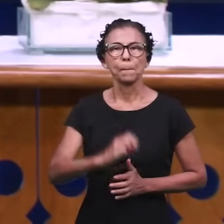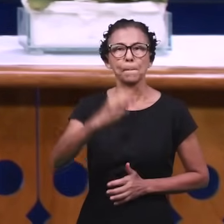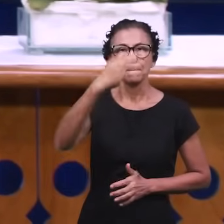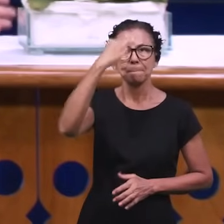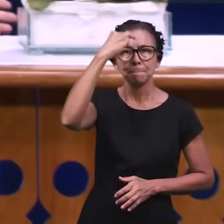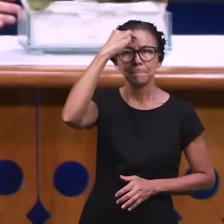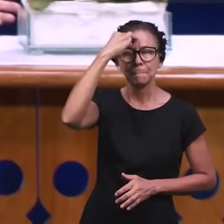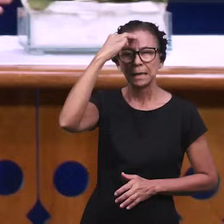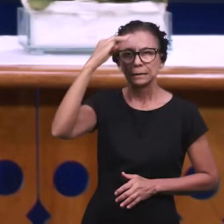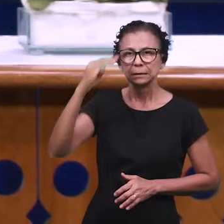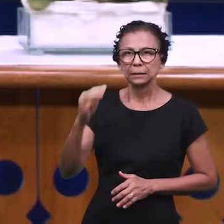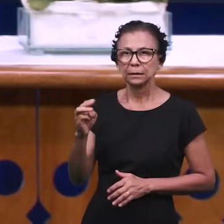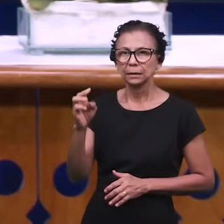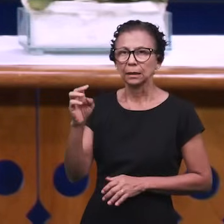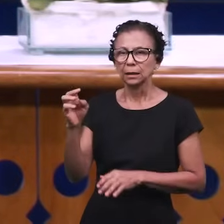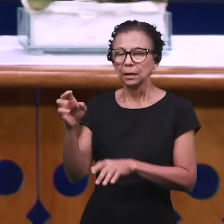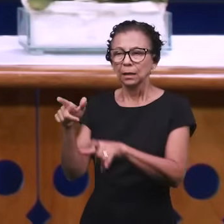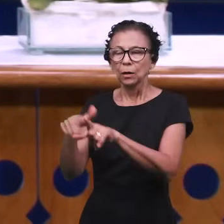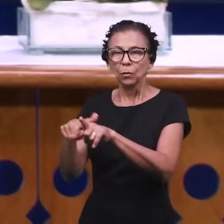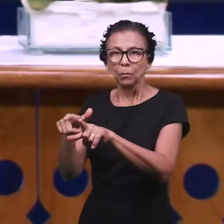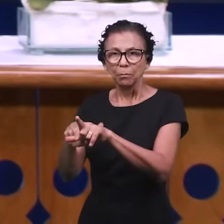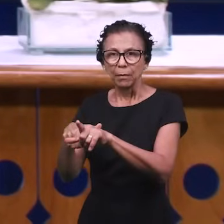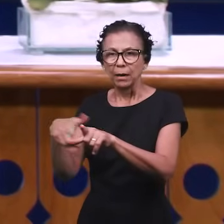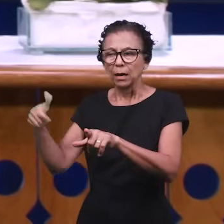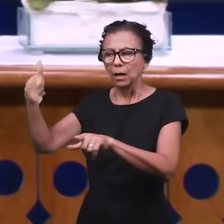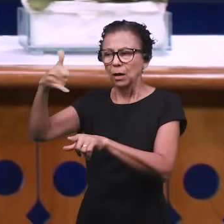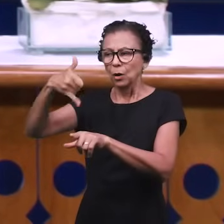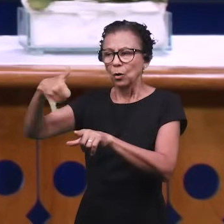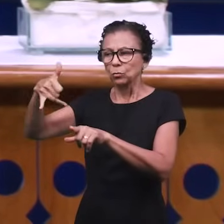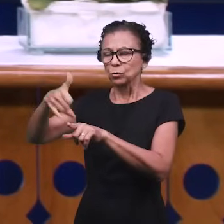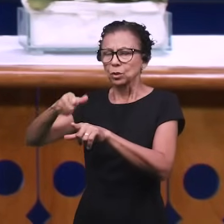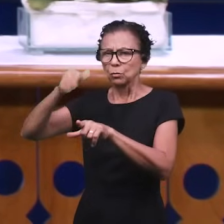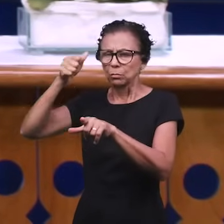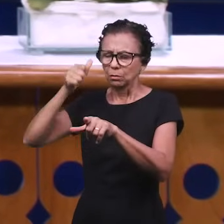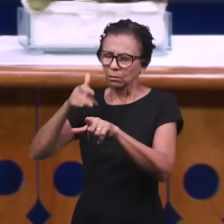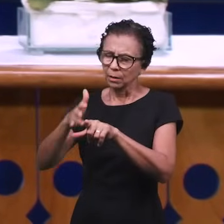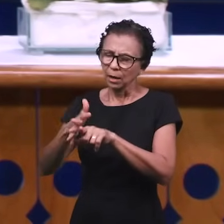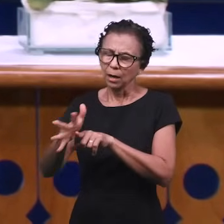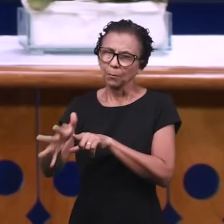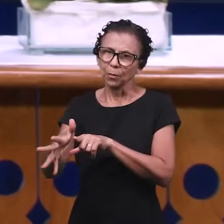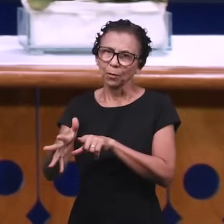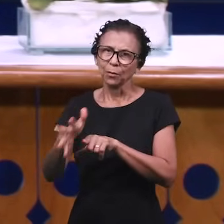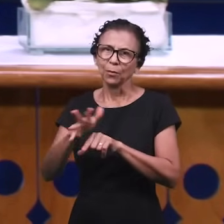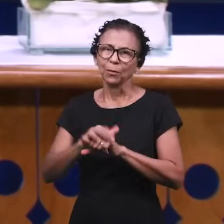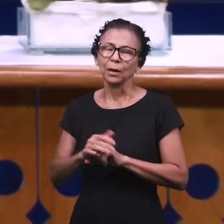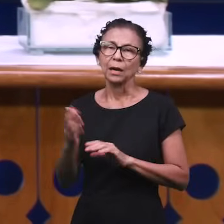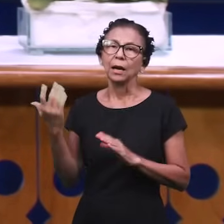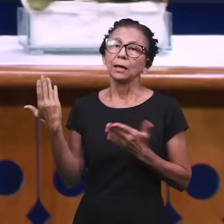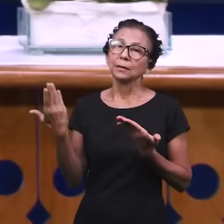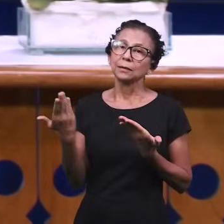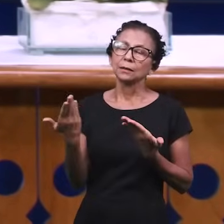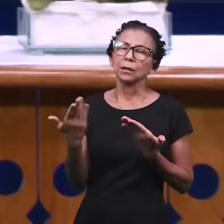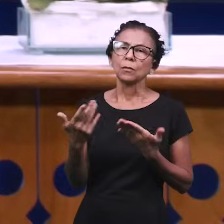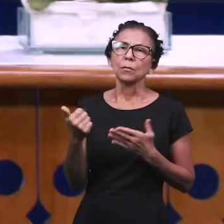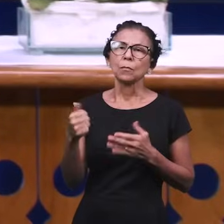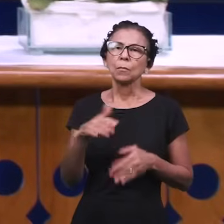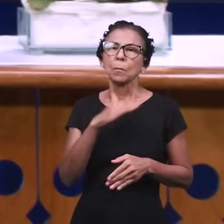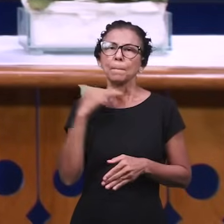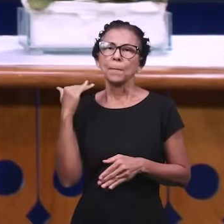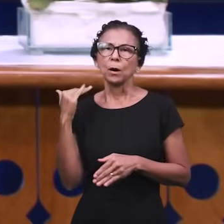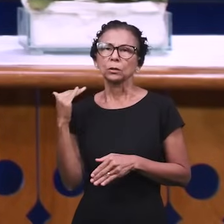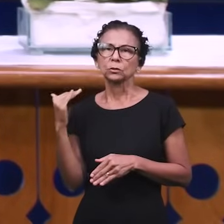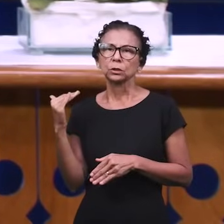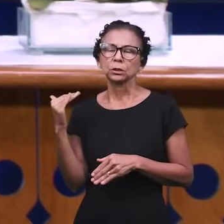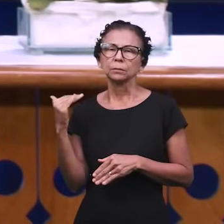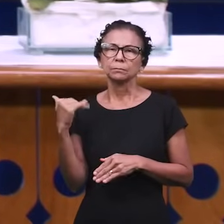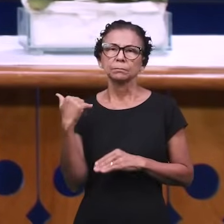unguento encheu a casa, saiu o cheiro da morte e entrou o cheiro da vida, o bom cheiro